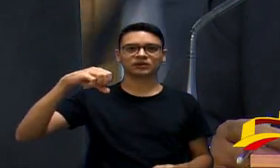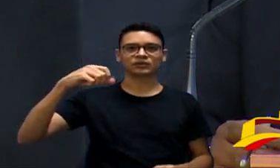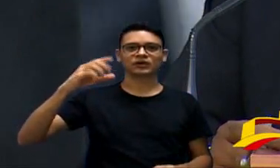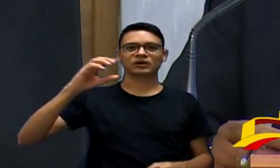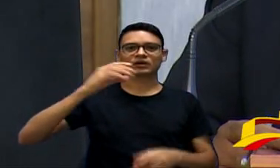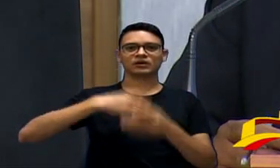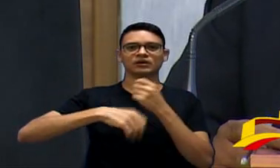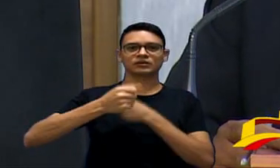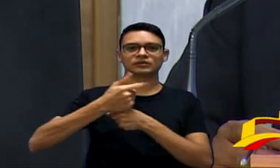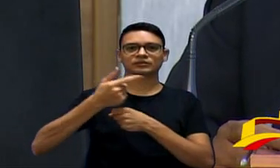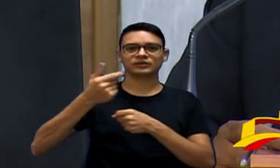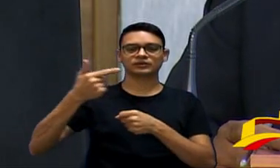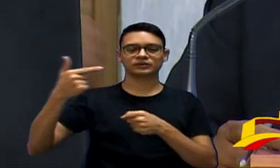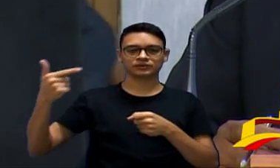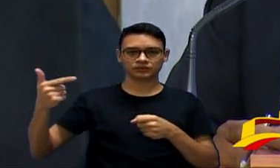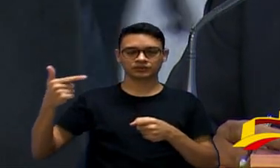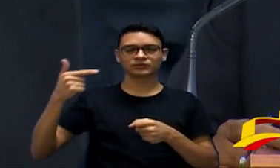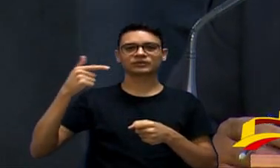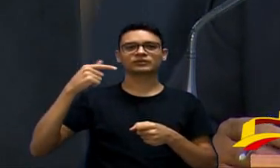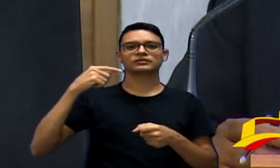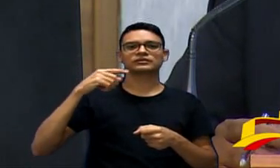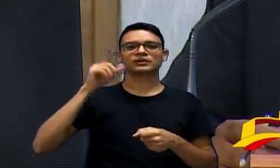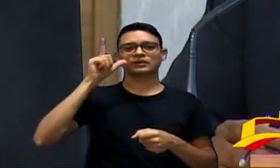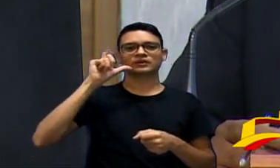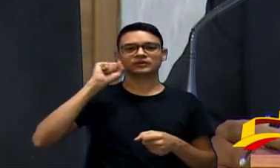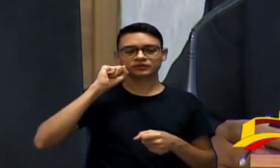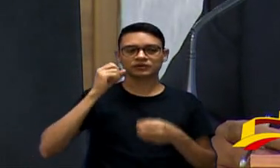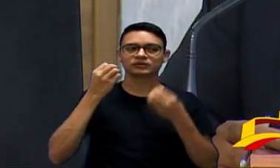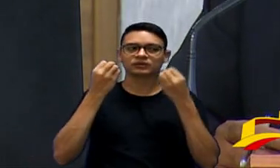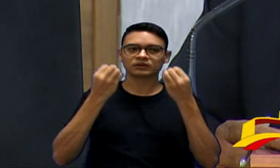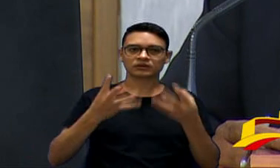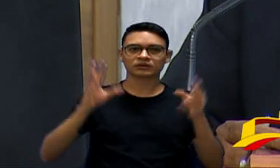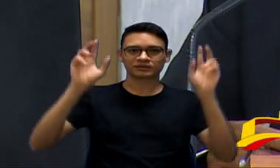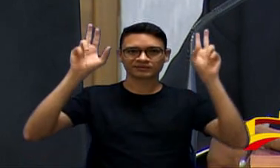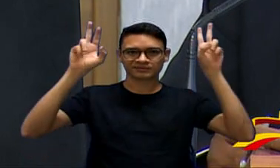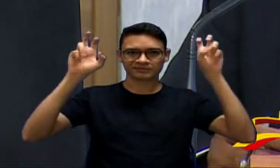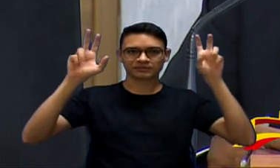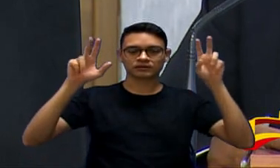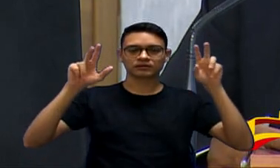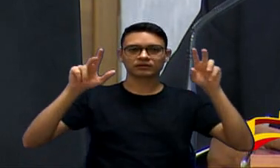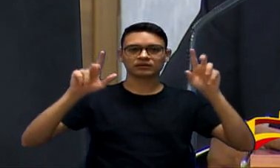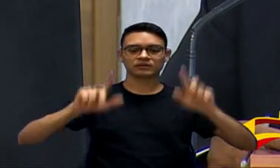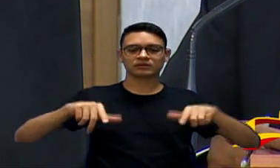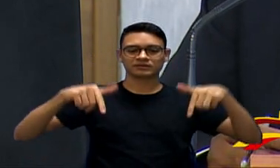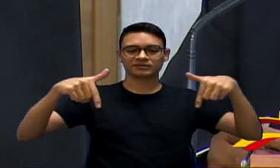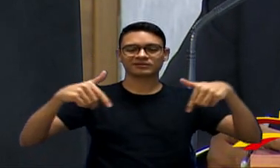39/2022, vereador Luiz Santos, dispõe sobre a concessão de título cidadão, senhor Isamu